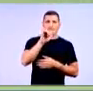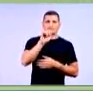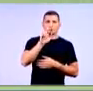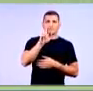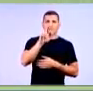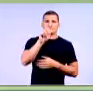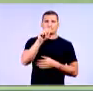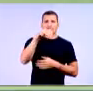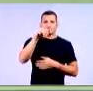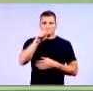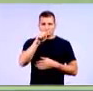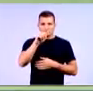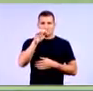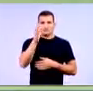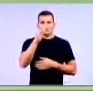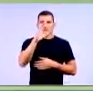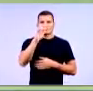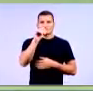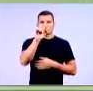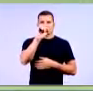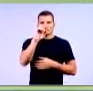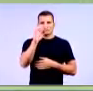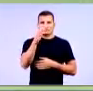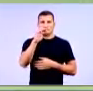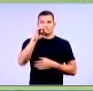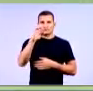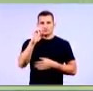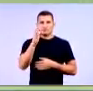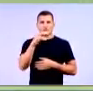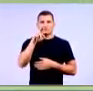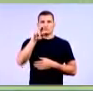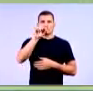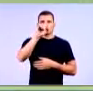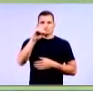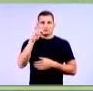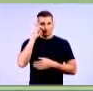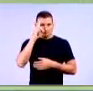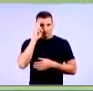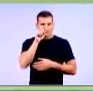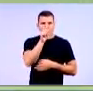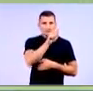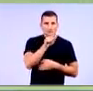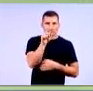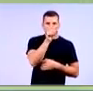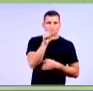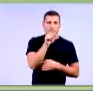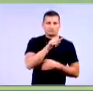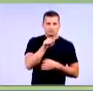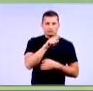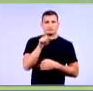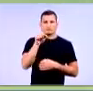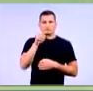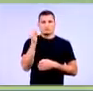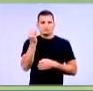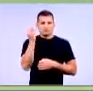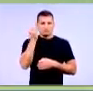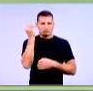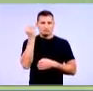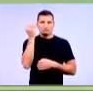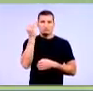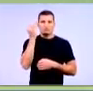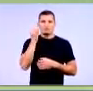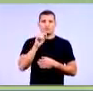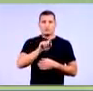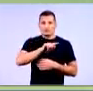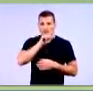Então percebo mais uma vez o diagrama de caso de uso sendo fundamental para o desenvolvimento de um outro diagrama, que é o de